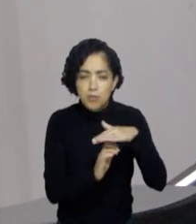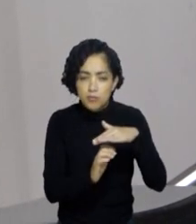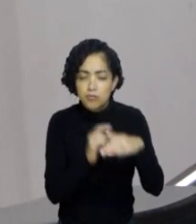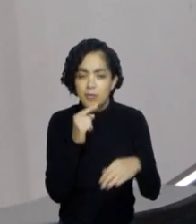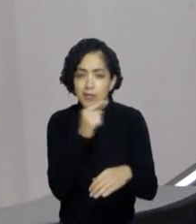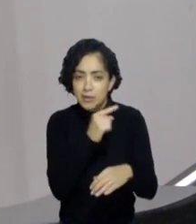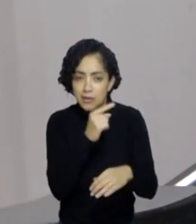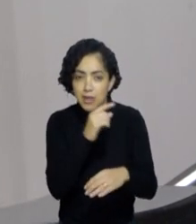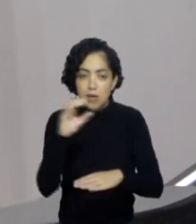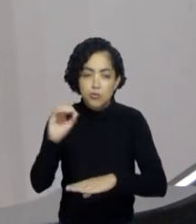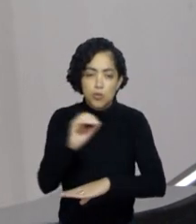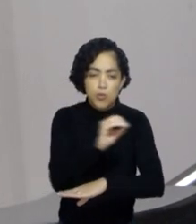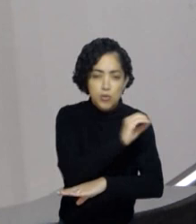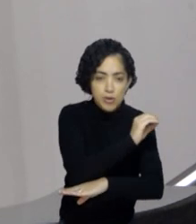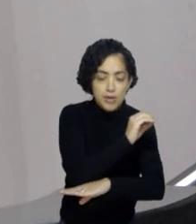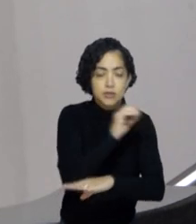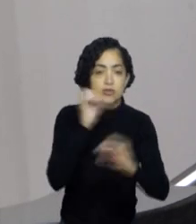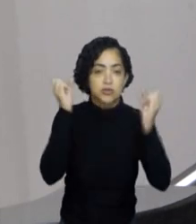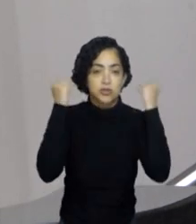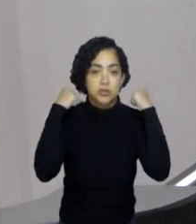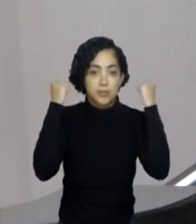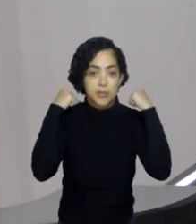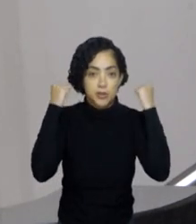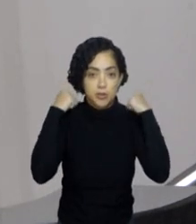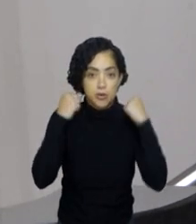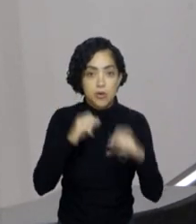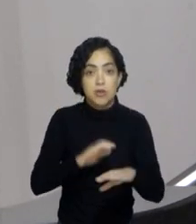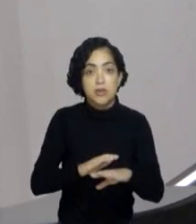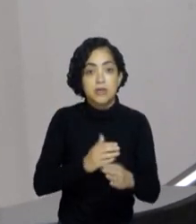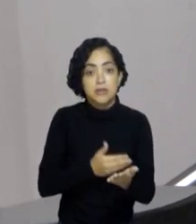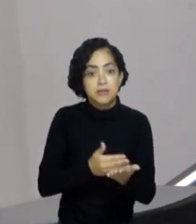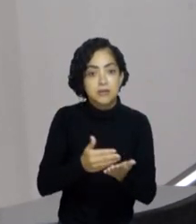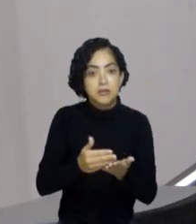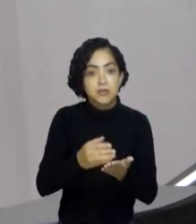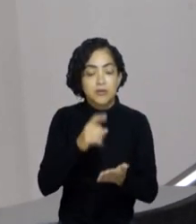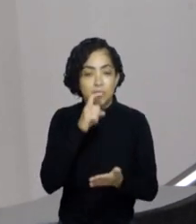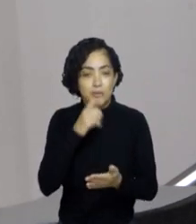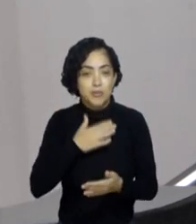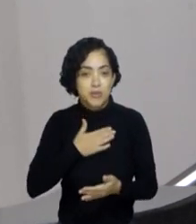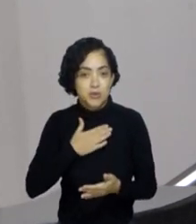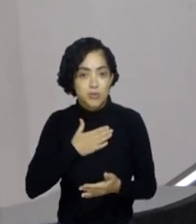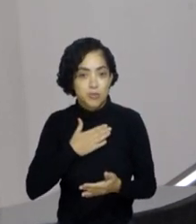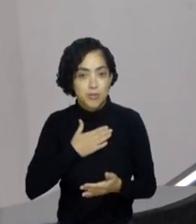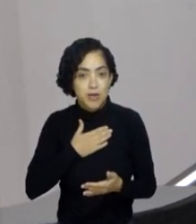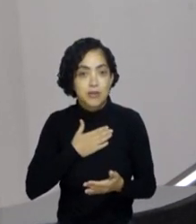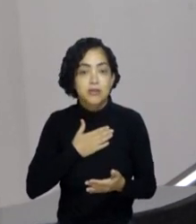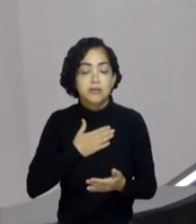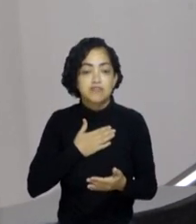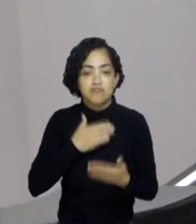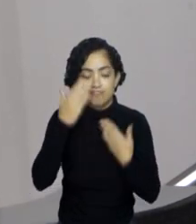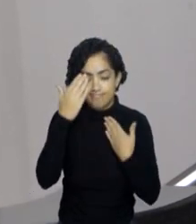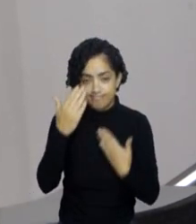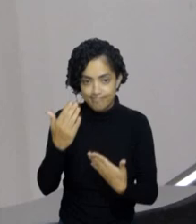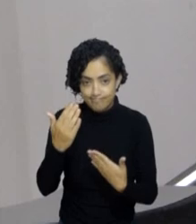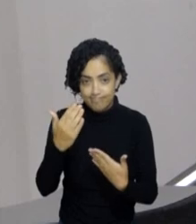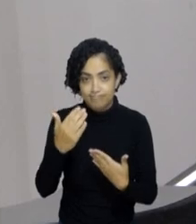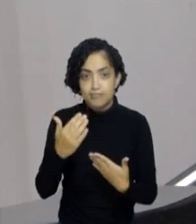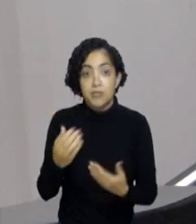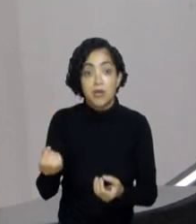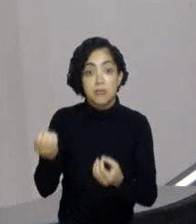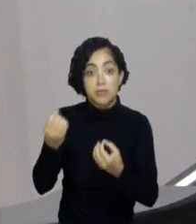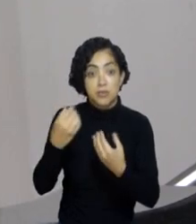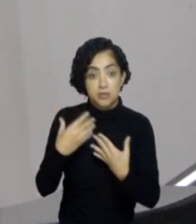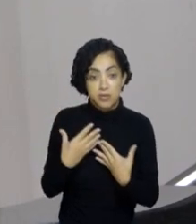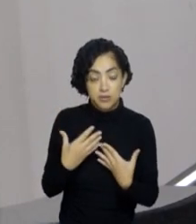Catarina, em Chapecó, pela iniciativa do meu pai, Mário José Gonzaga Petrelli, a quem sou muito grato. Ele me deu a